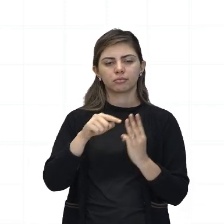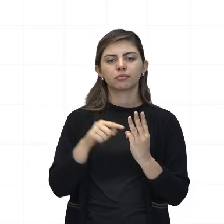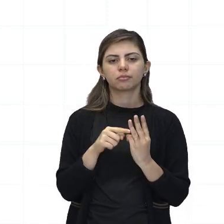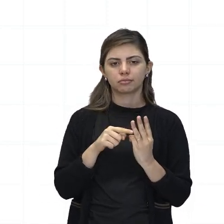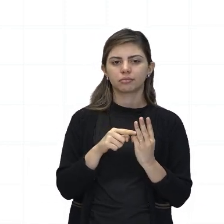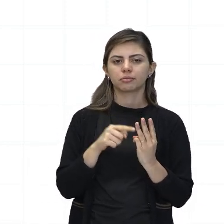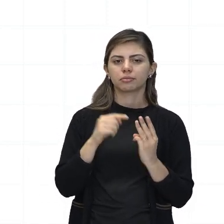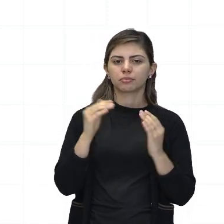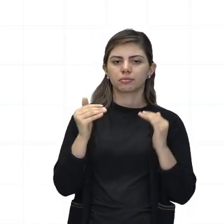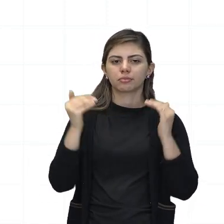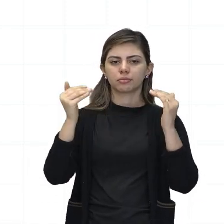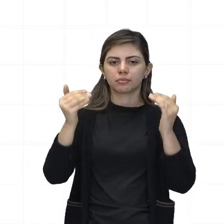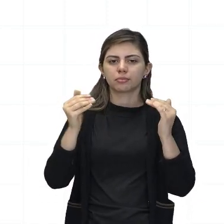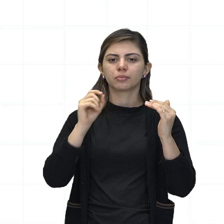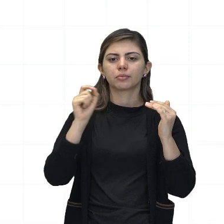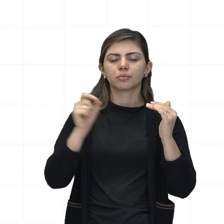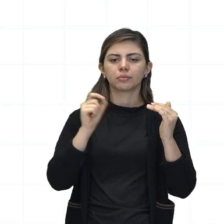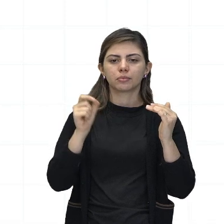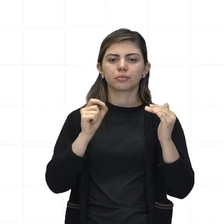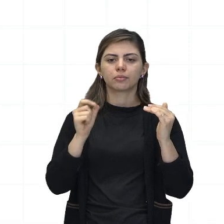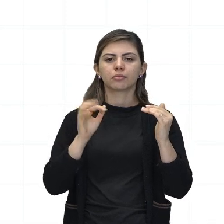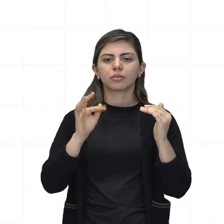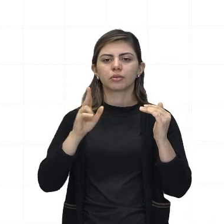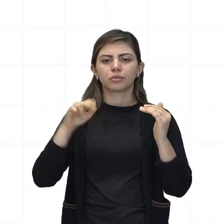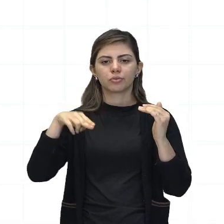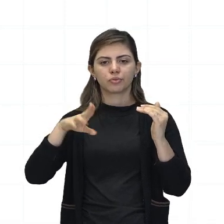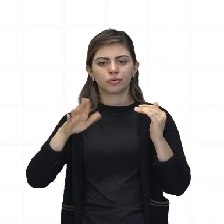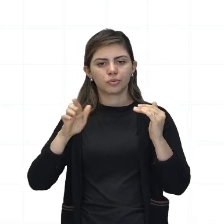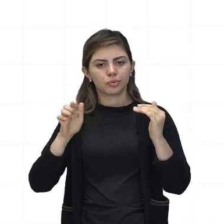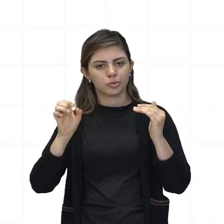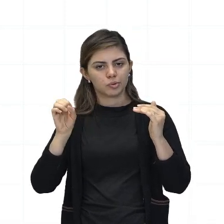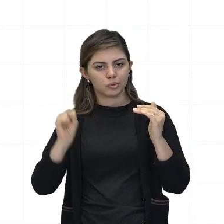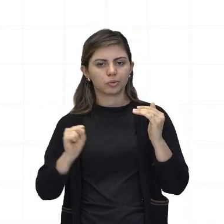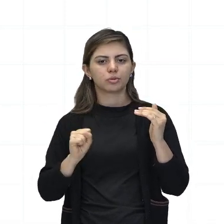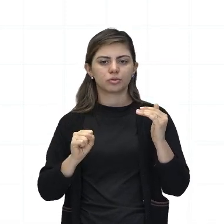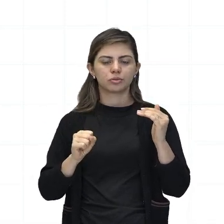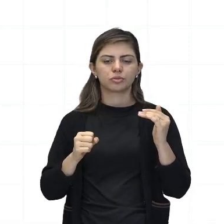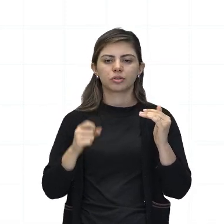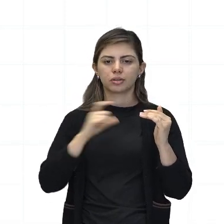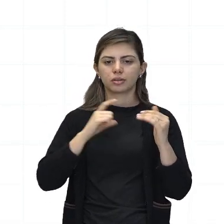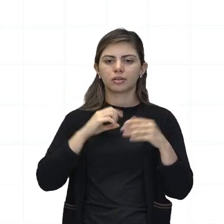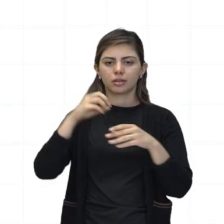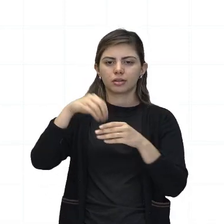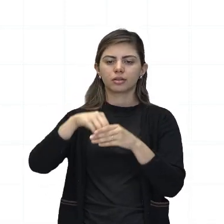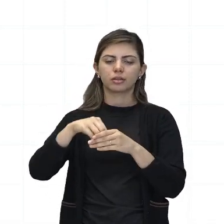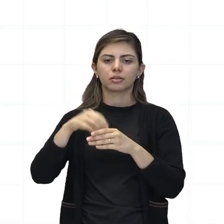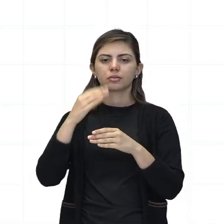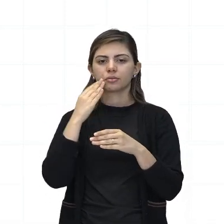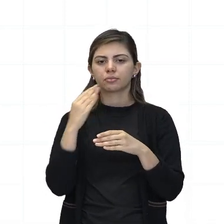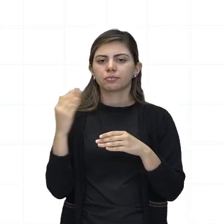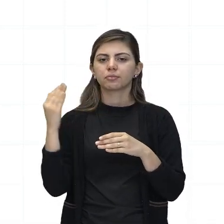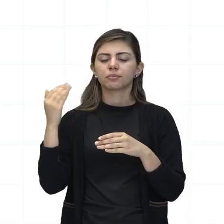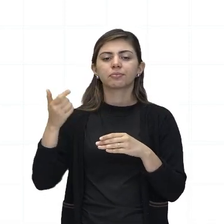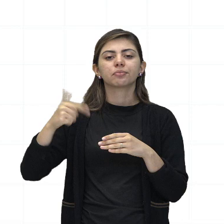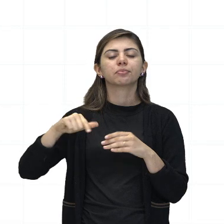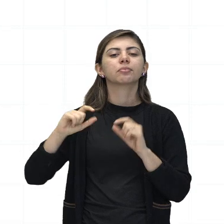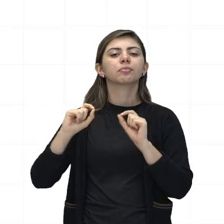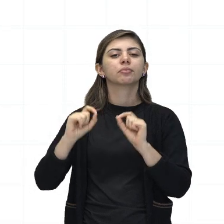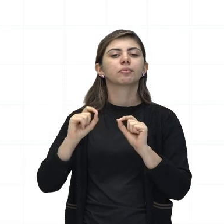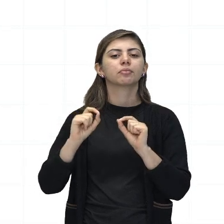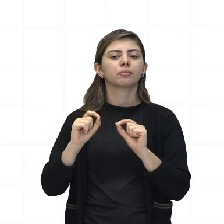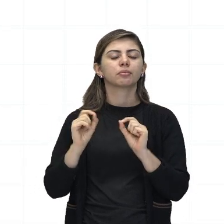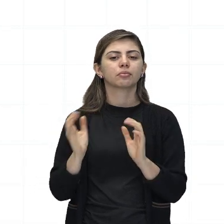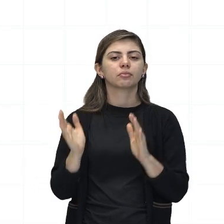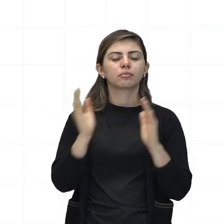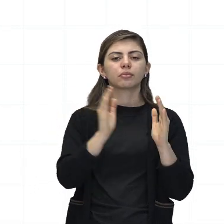que incluem os fungos, fungi, né, líquens, mofos e leveduras, e também incluem